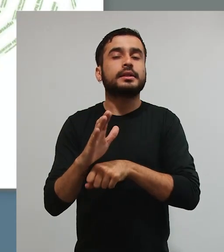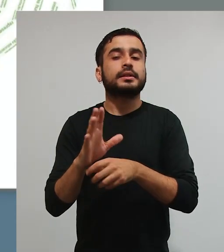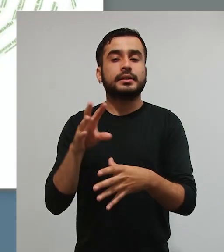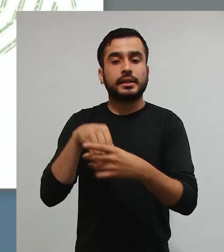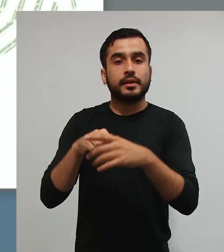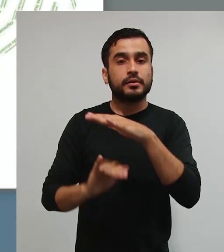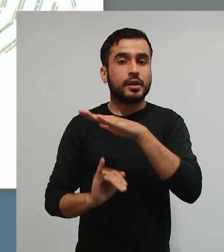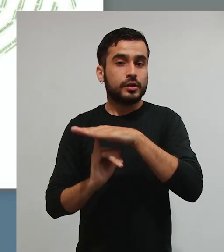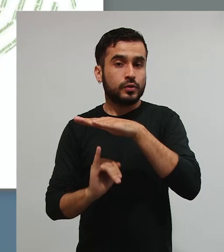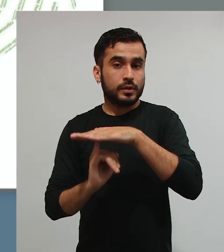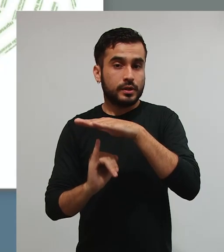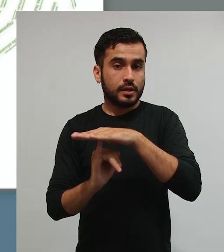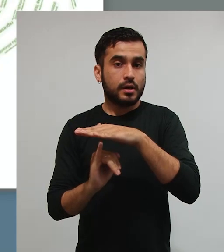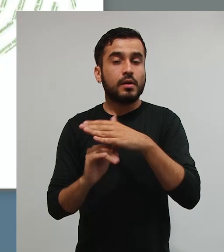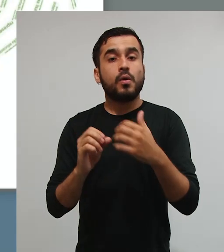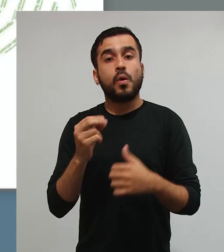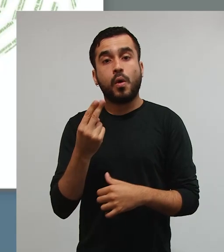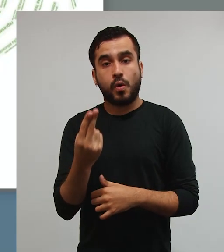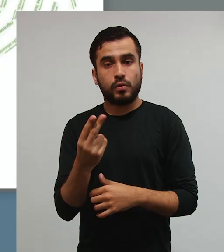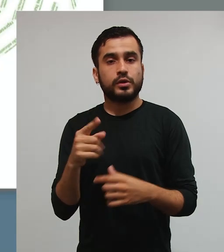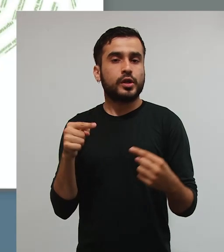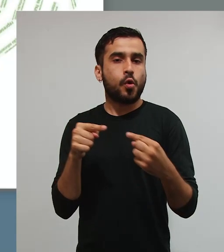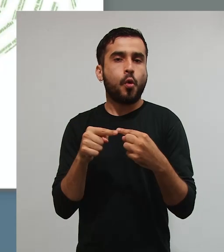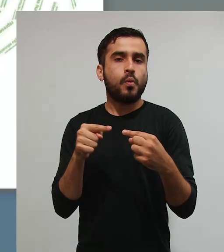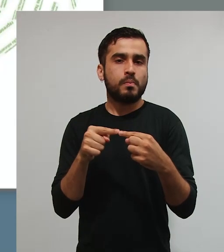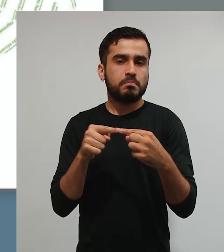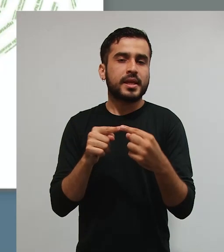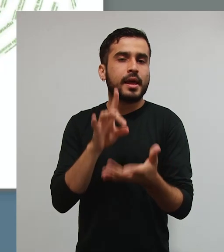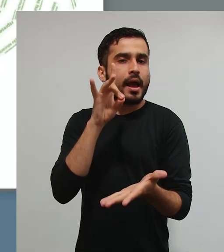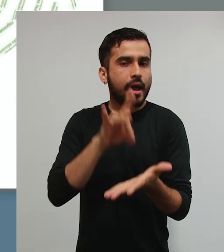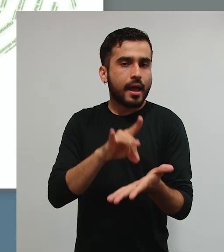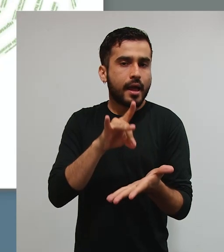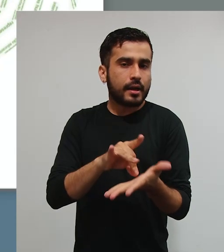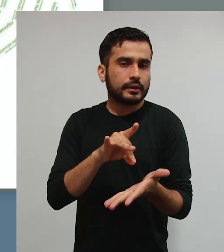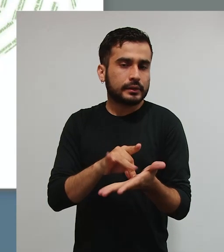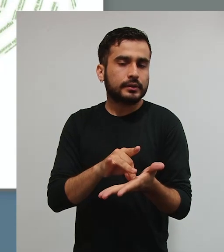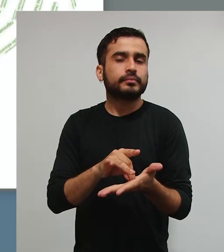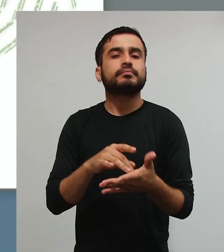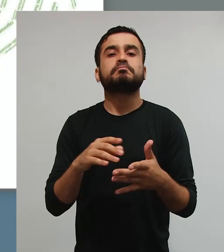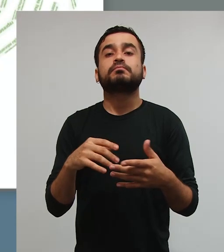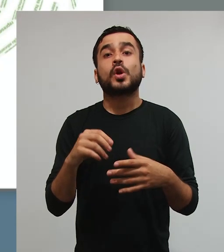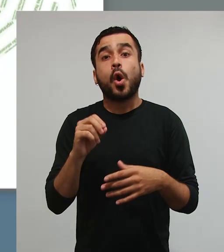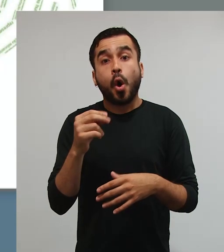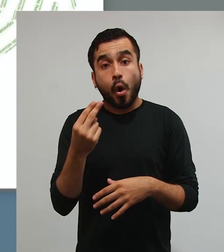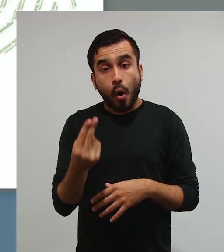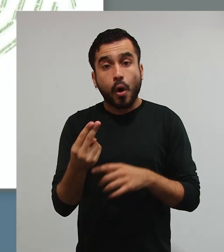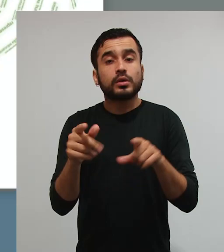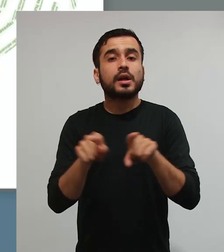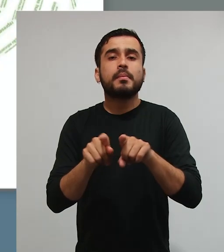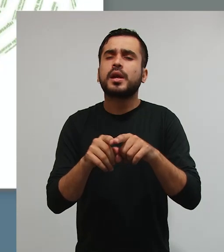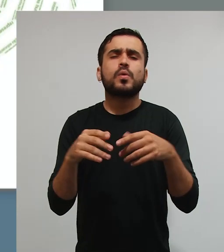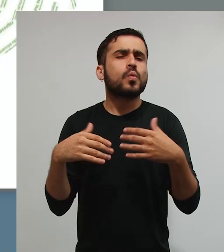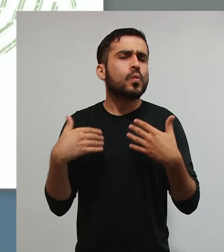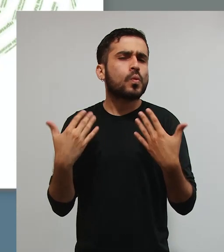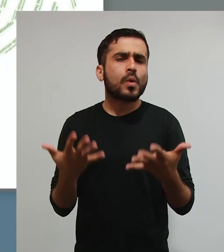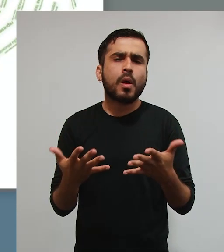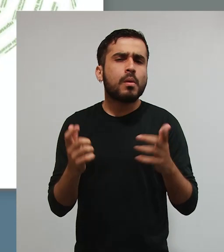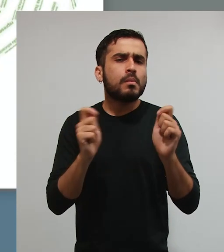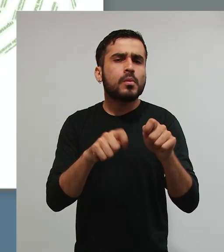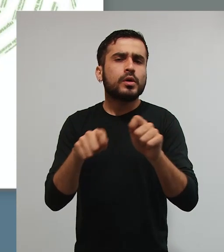as instituições realizam ou que atende à sua realidade. E se não, quais seriam as possibilidades ou sugestões de